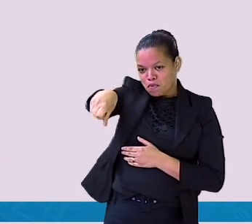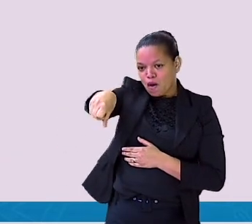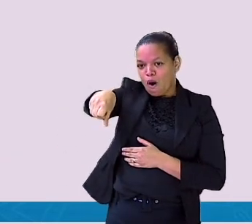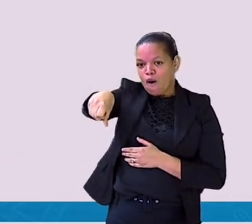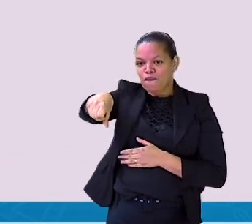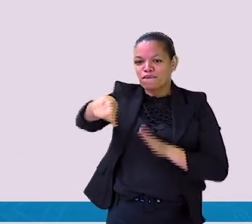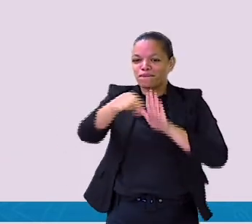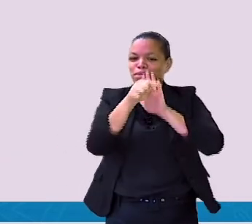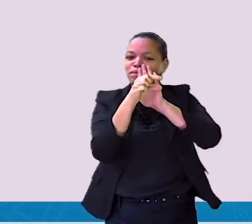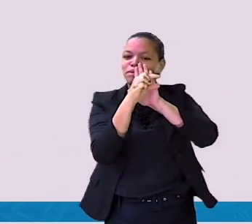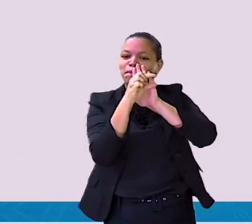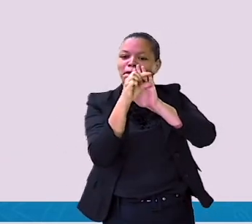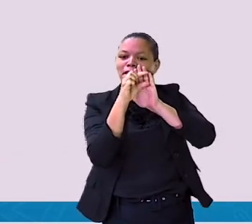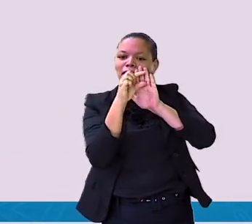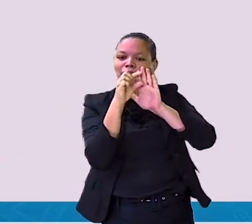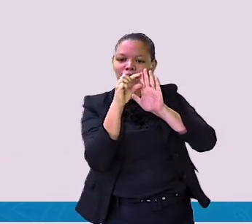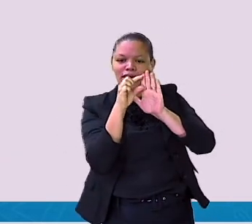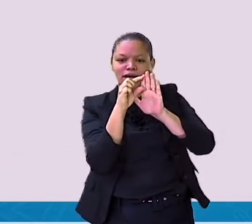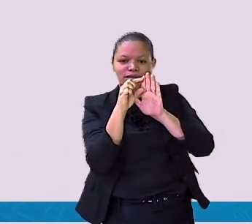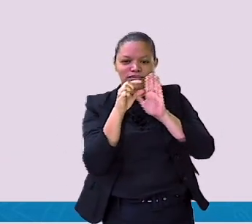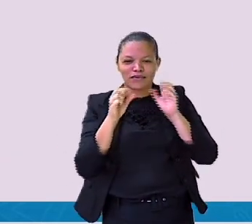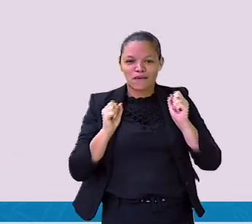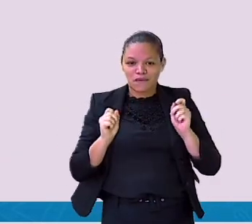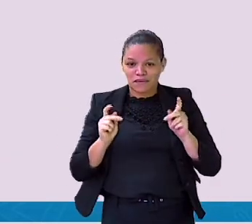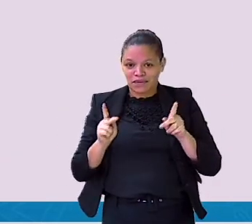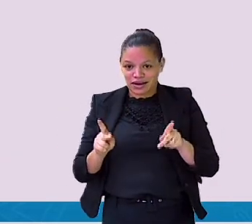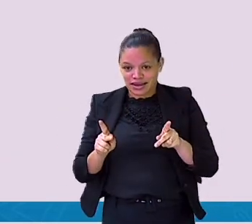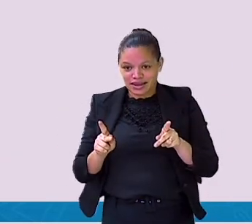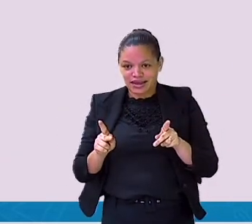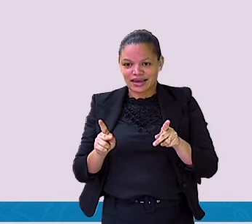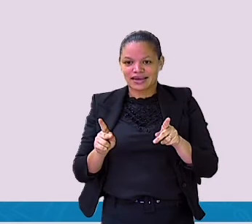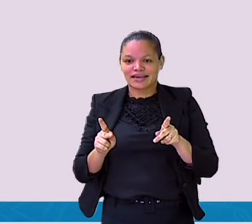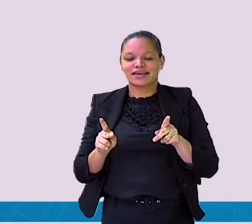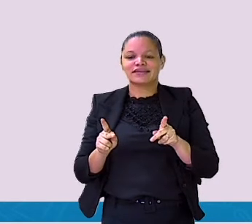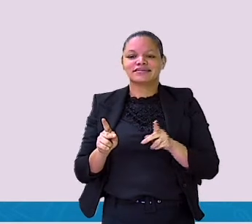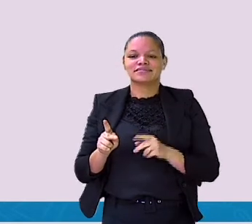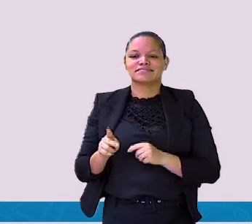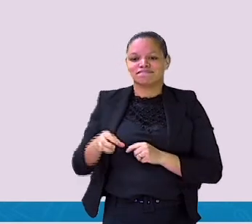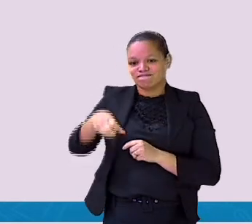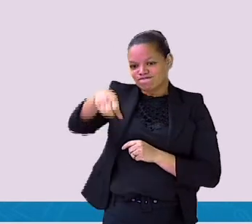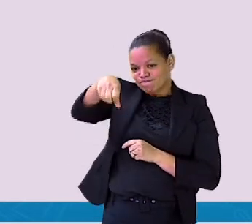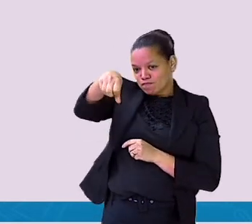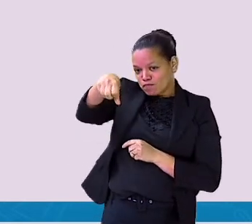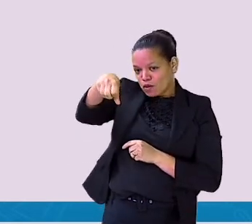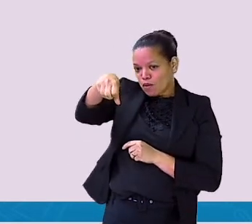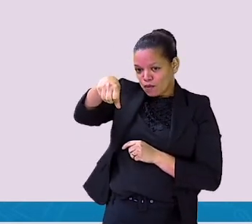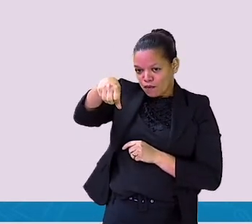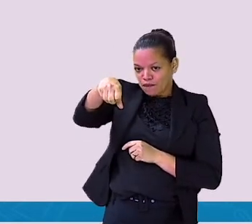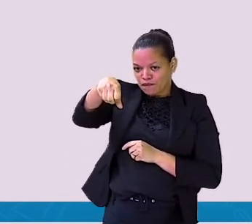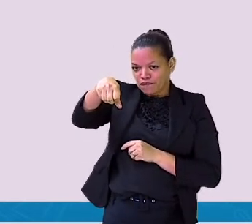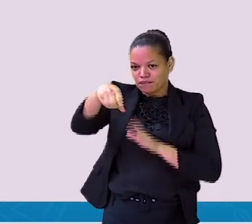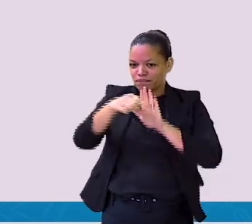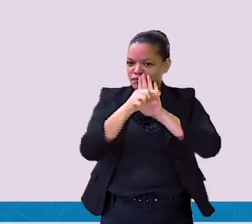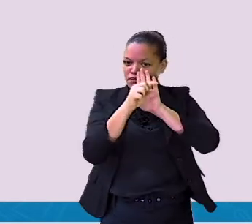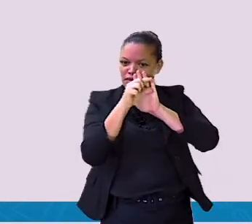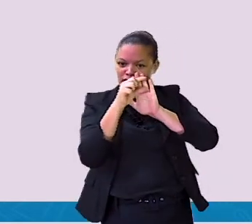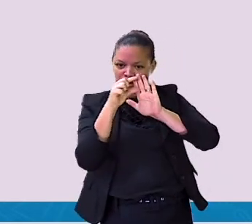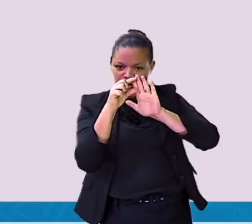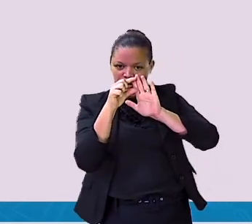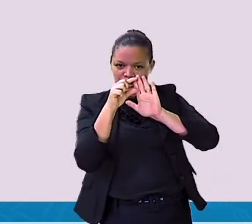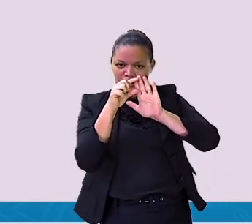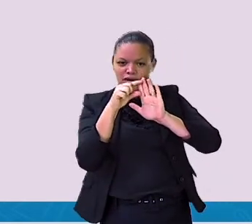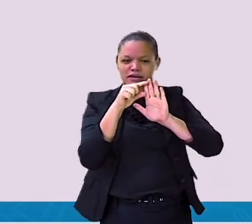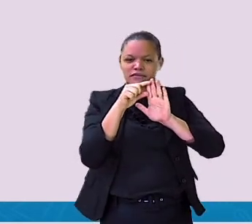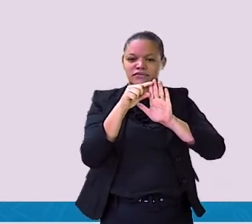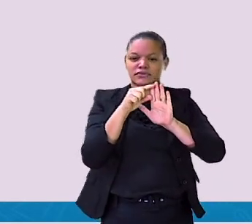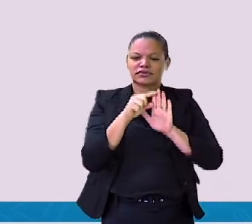vamos anotar aqui, ó. O texto A Escola da Bicharada possui, que nós contamos lá, 9